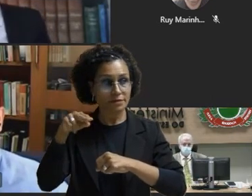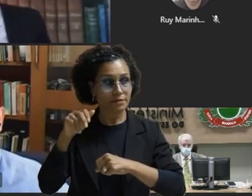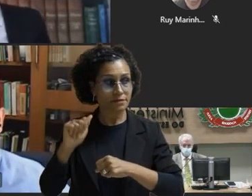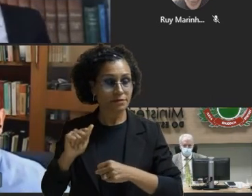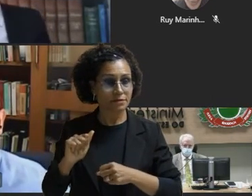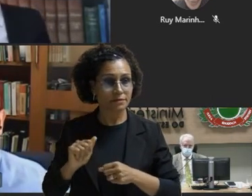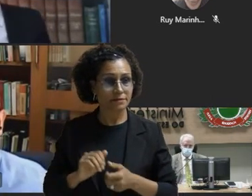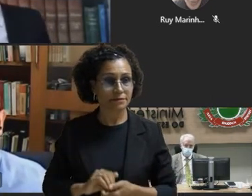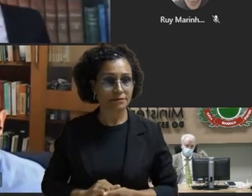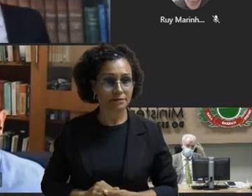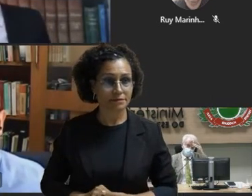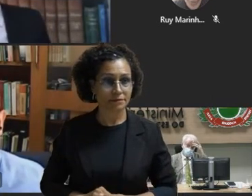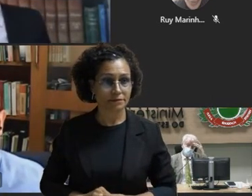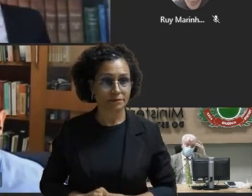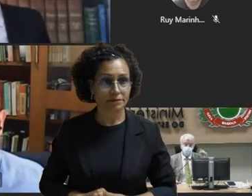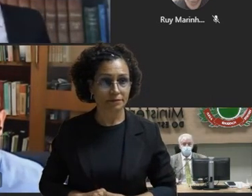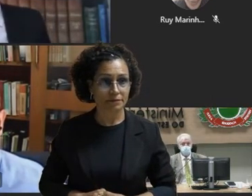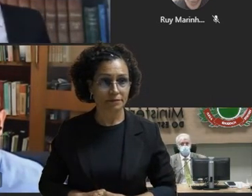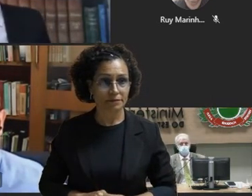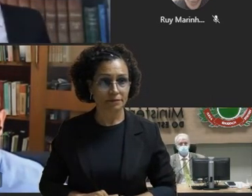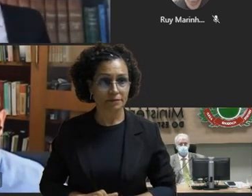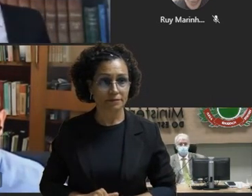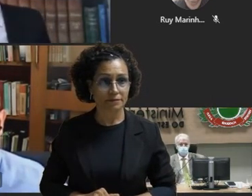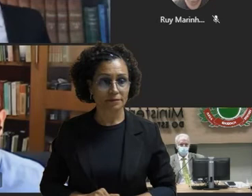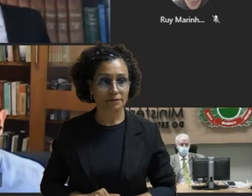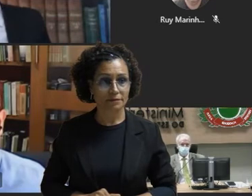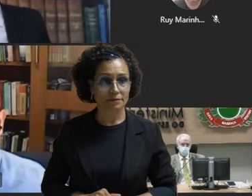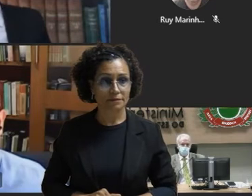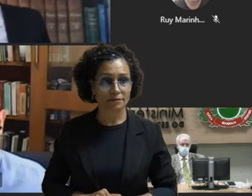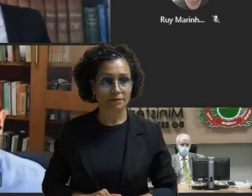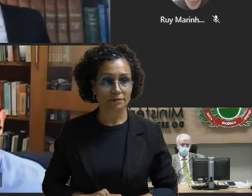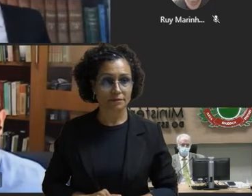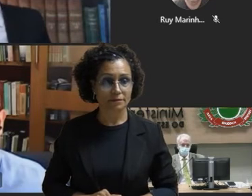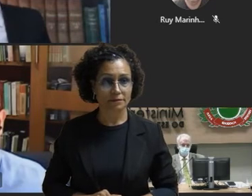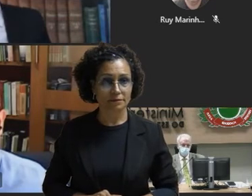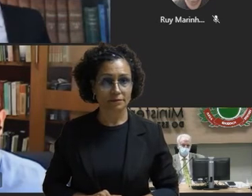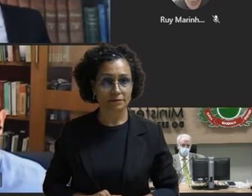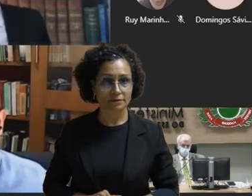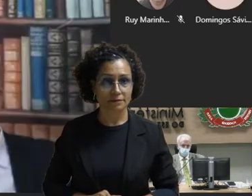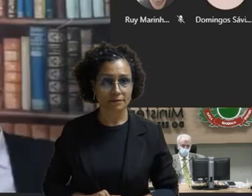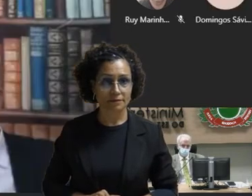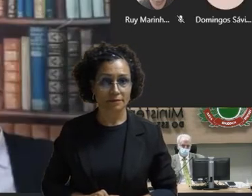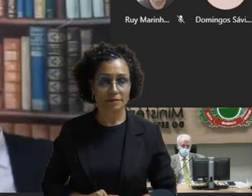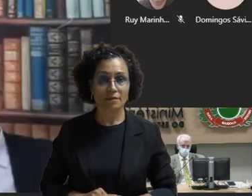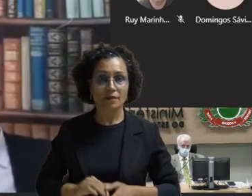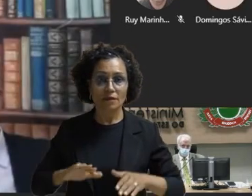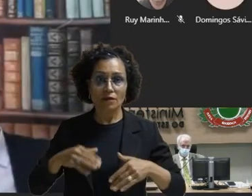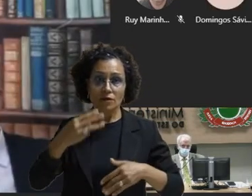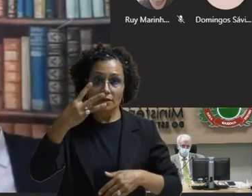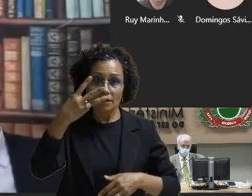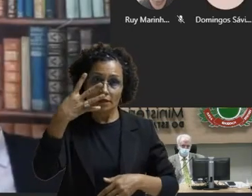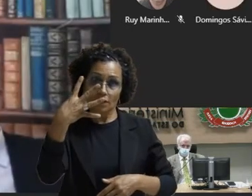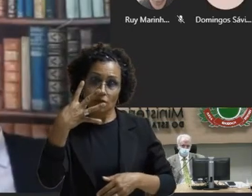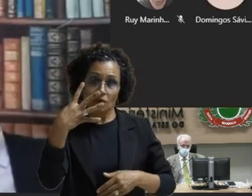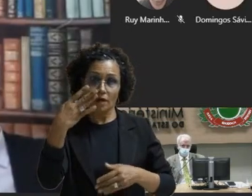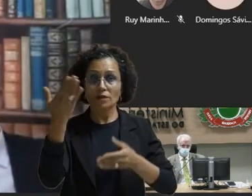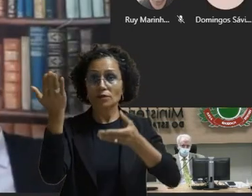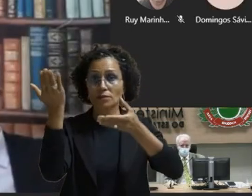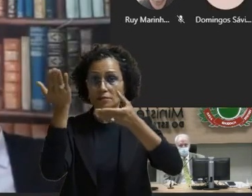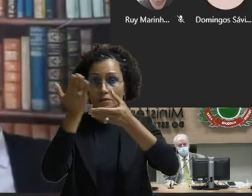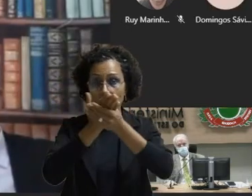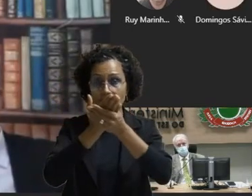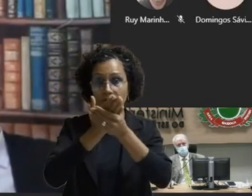Então, Estou contando aqui, são 34 processos para homologação, doutora Rosana? sim, eu